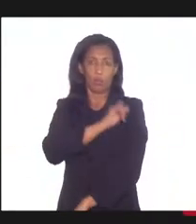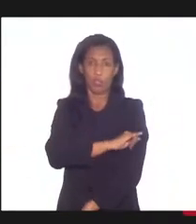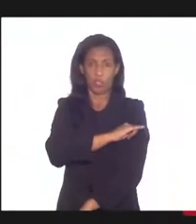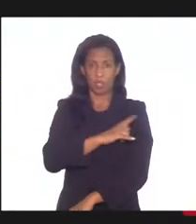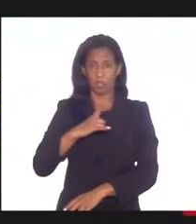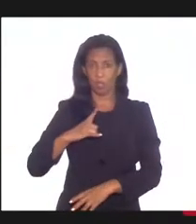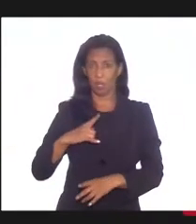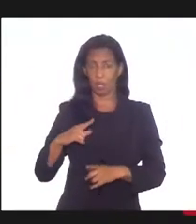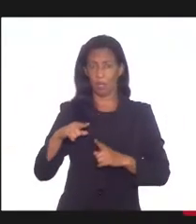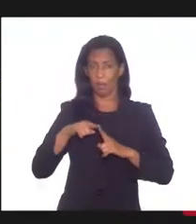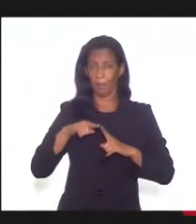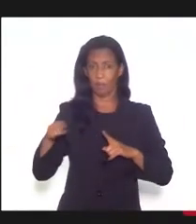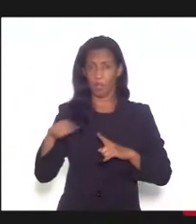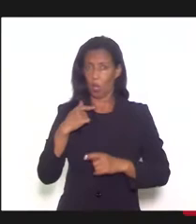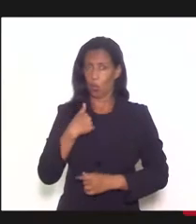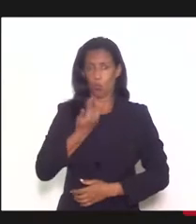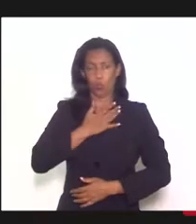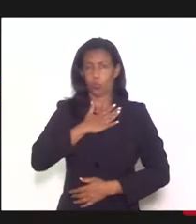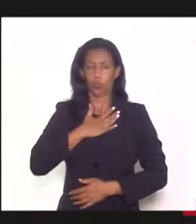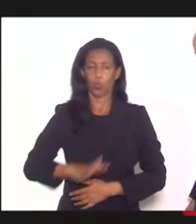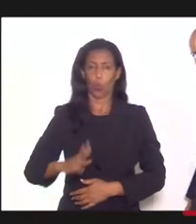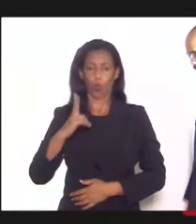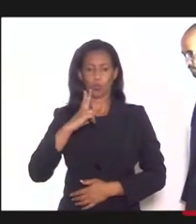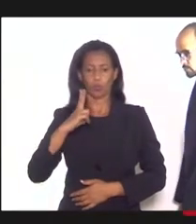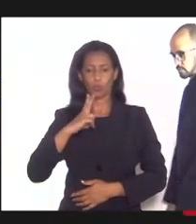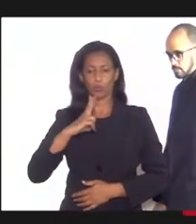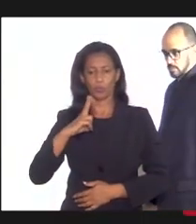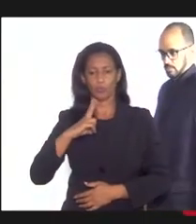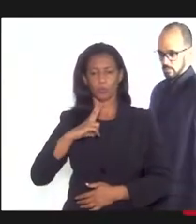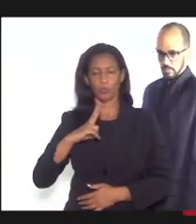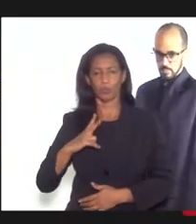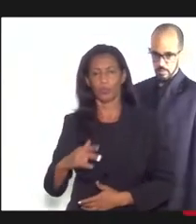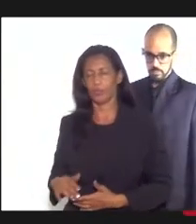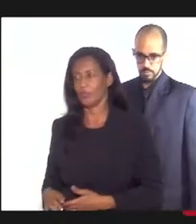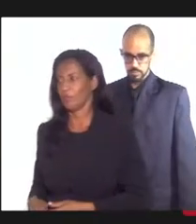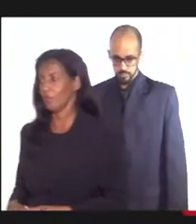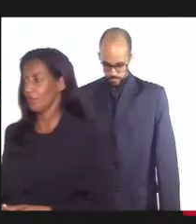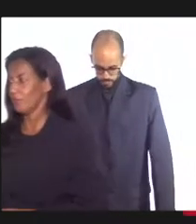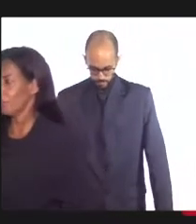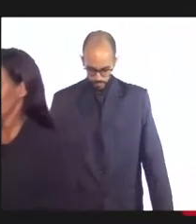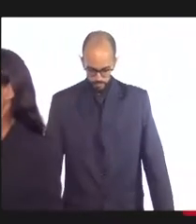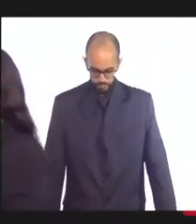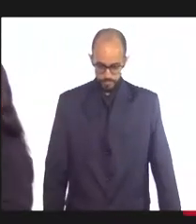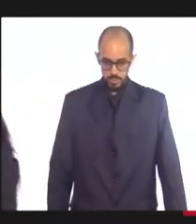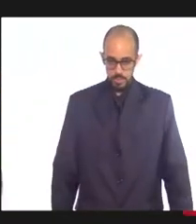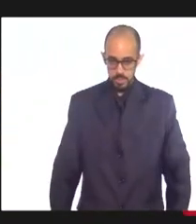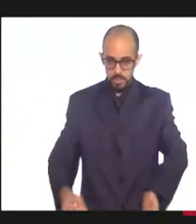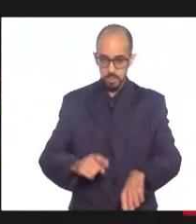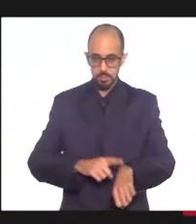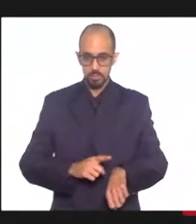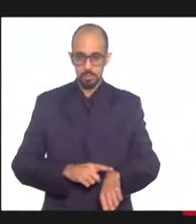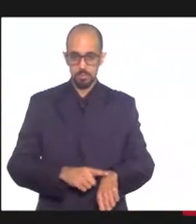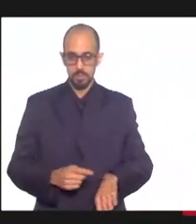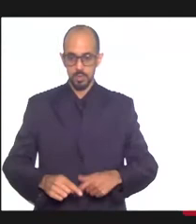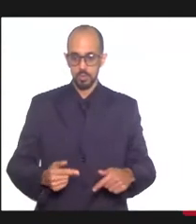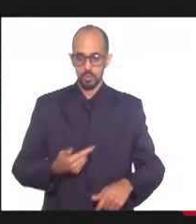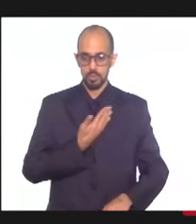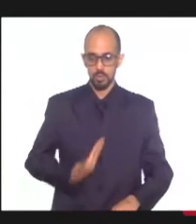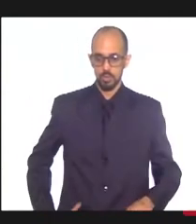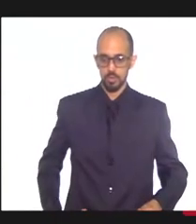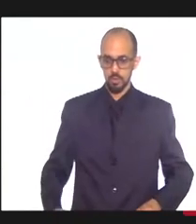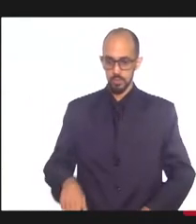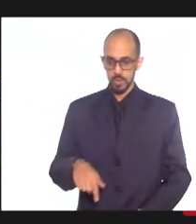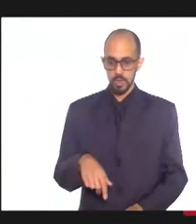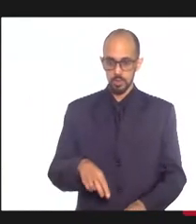medida, eu particularmente não gosto, mas deve ter tido uma razão, ainda na gestão do governador Witzel, que estabelece a figura direta